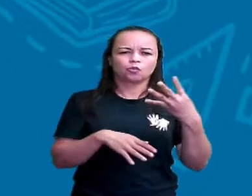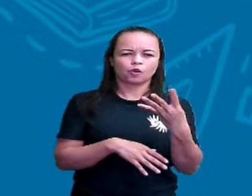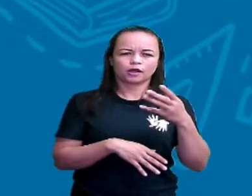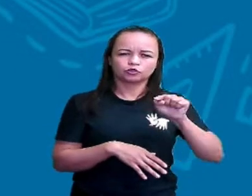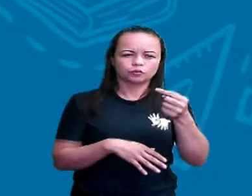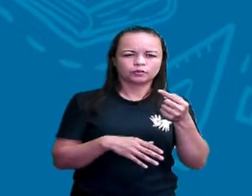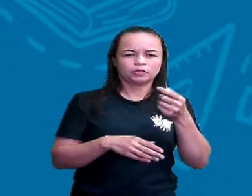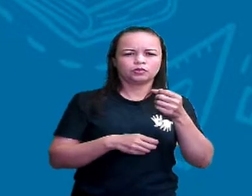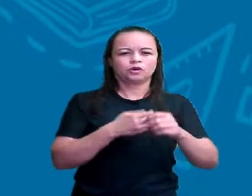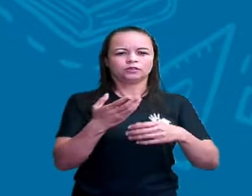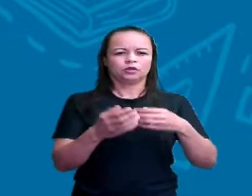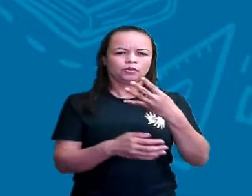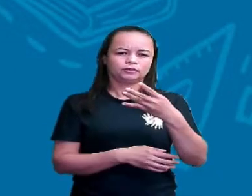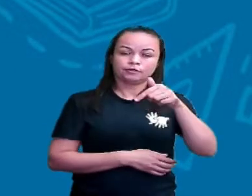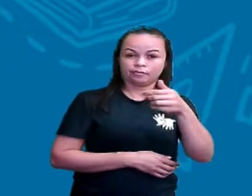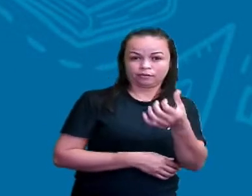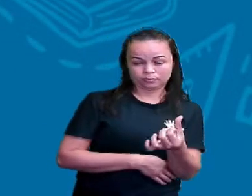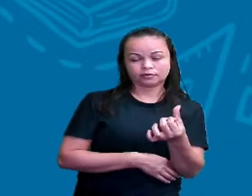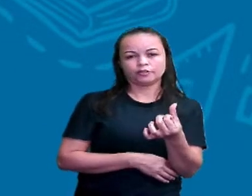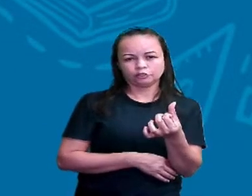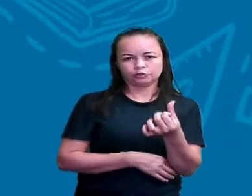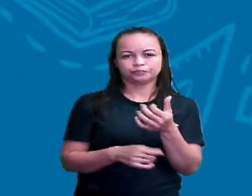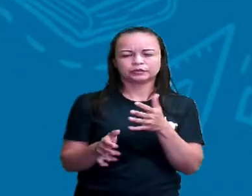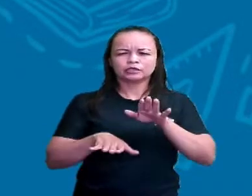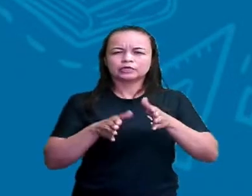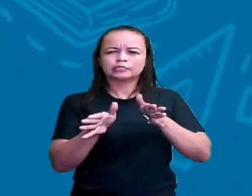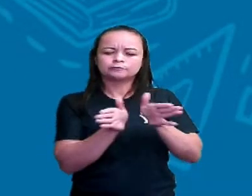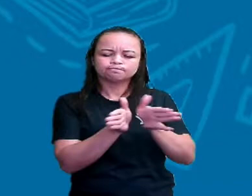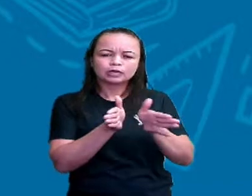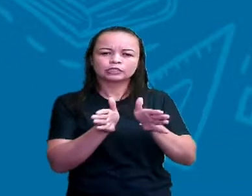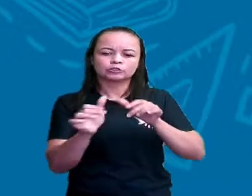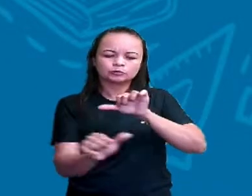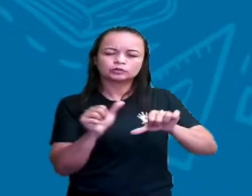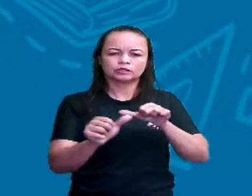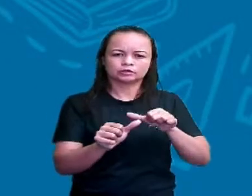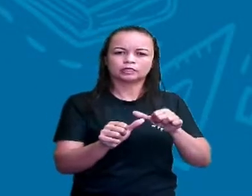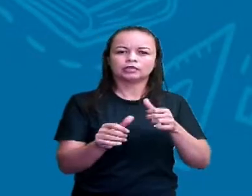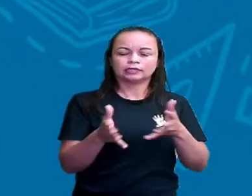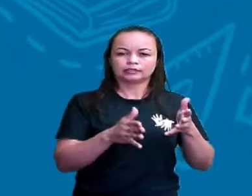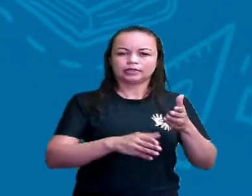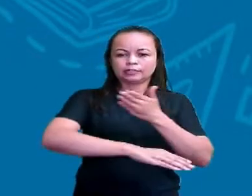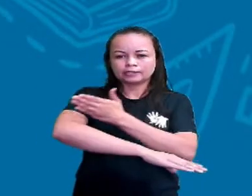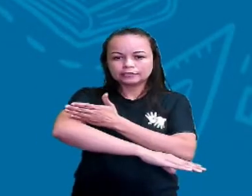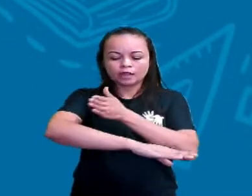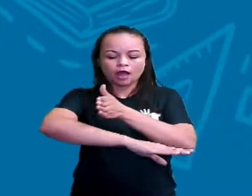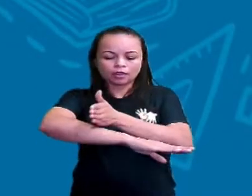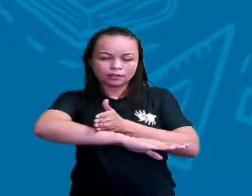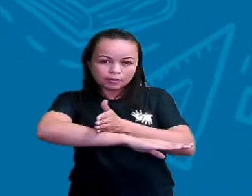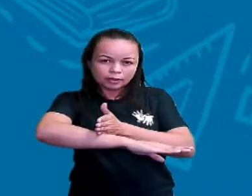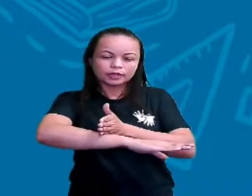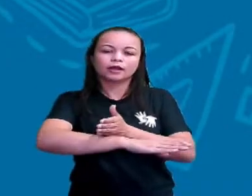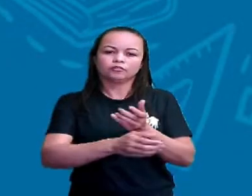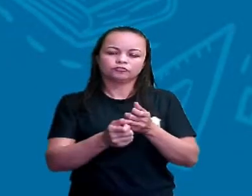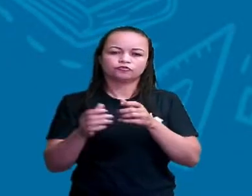a 476, e a gente tem aí nesse período de mudança da Idade Antiga para a Idade Média a queda do